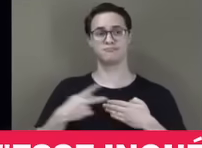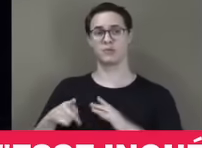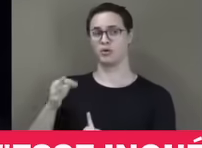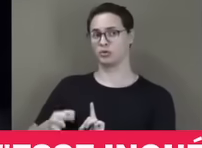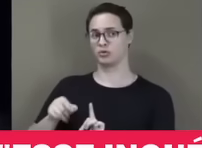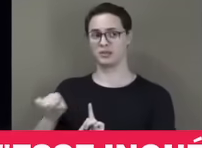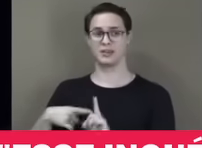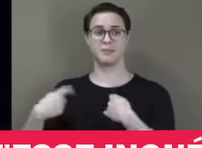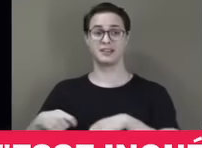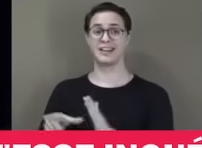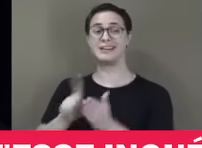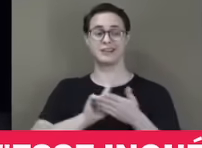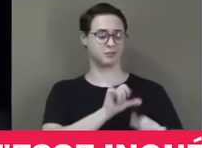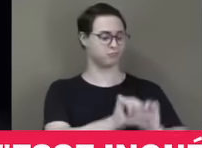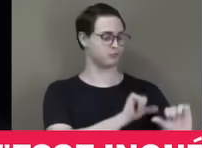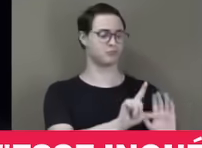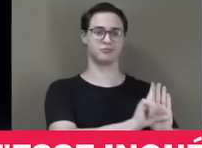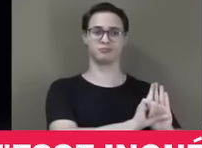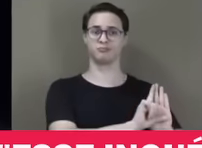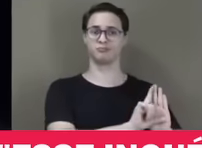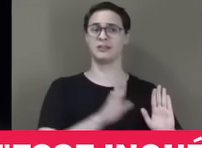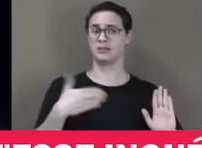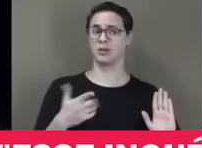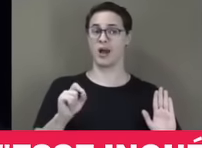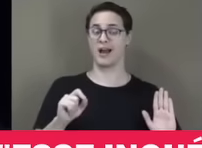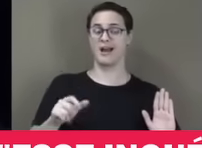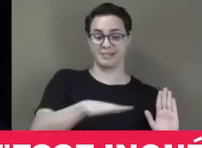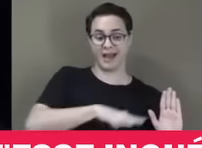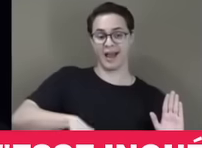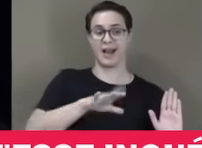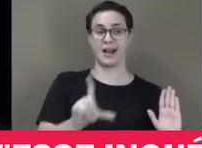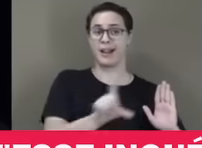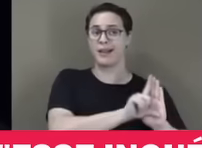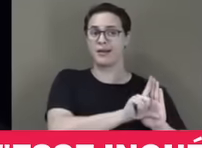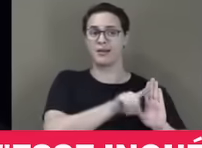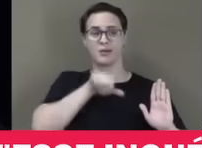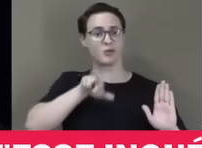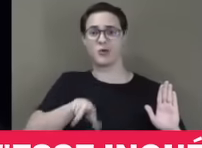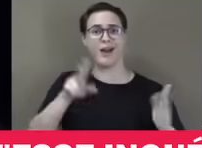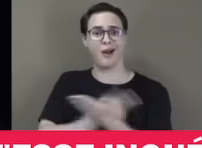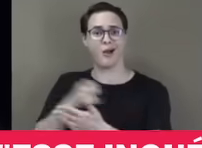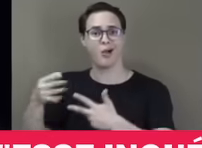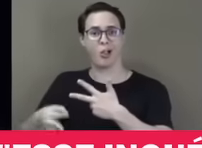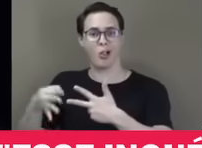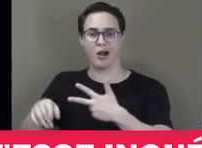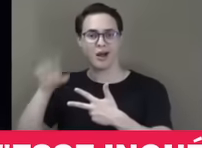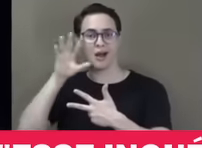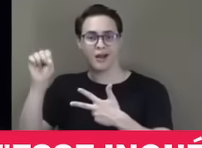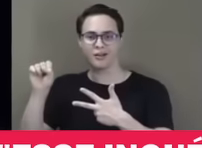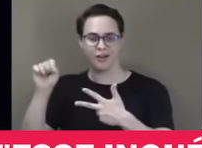dependem de mudanças legislativas, ou seja, o pedaço do campo onde esse jogo se dá não é no Supremo, é